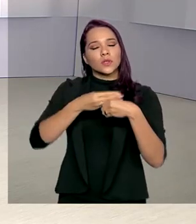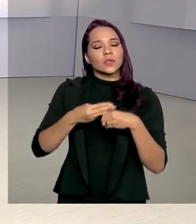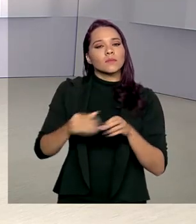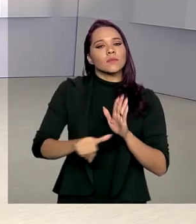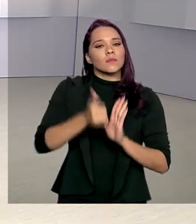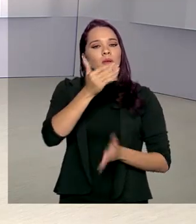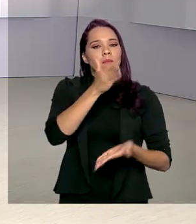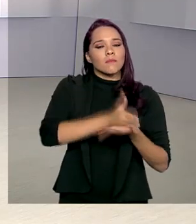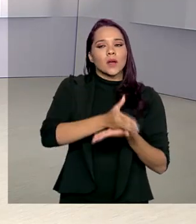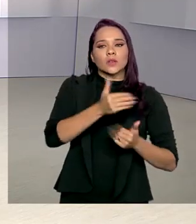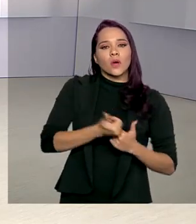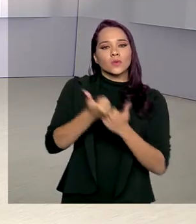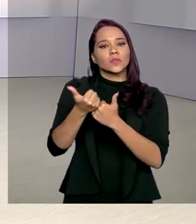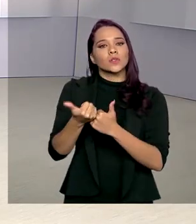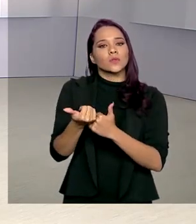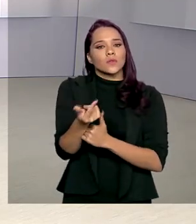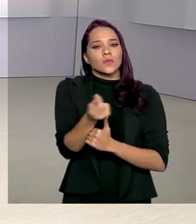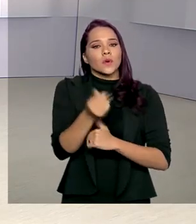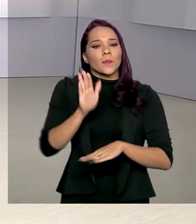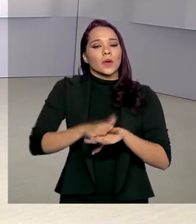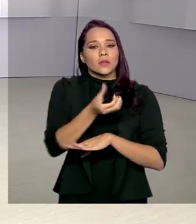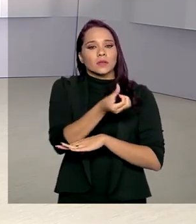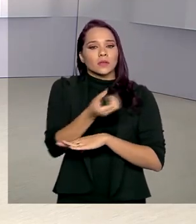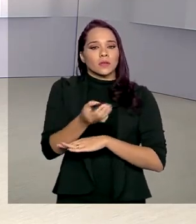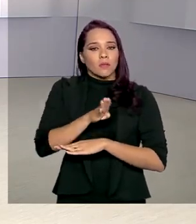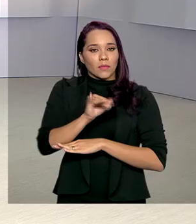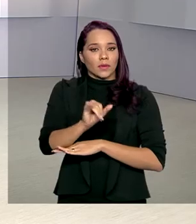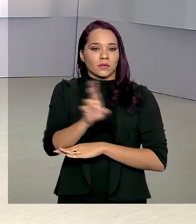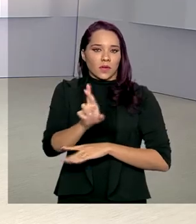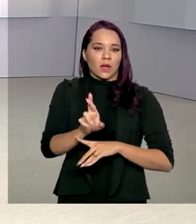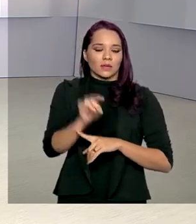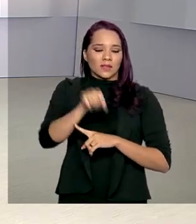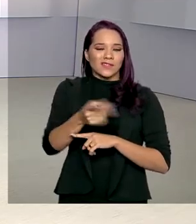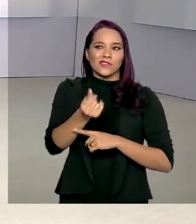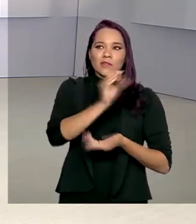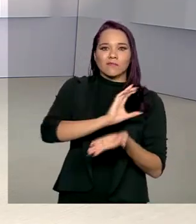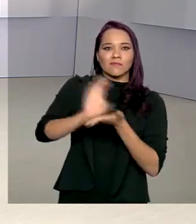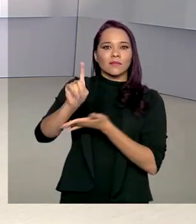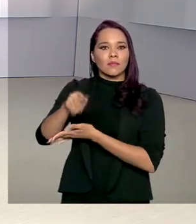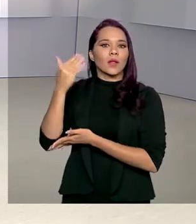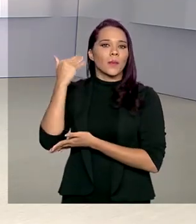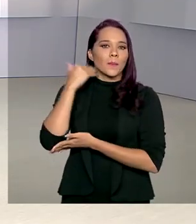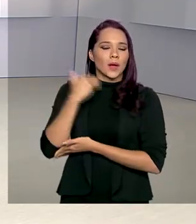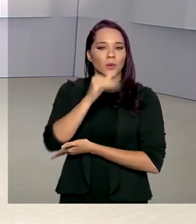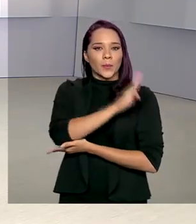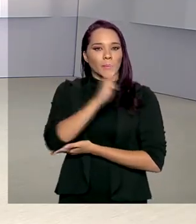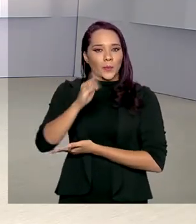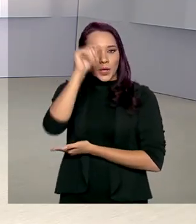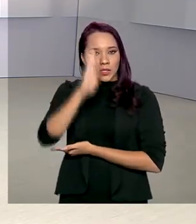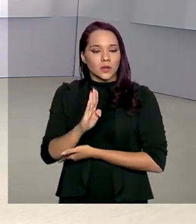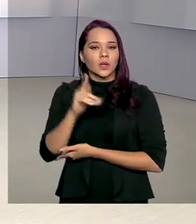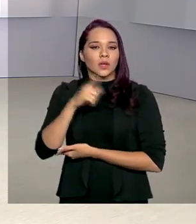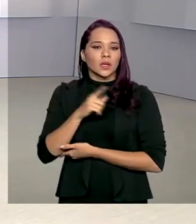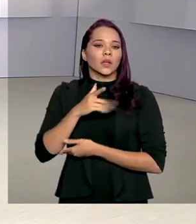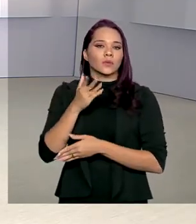primeira parte do auxílio financeiro de mais de 60 bilhões de reais. O dinheiro vai ser creditado pelo Banco do Brasil nas contas do Fundo